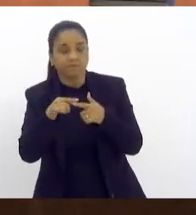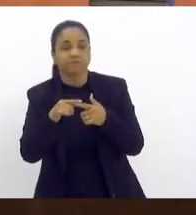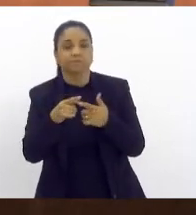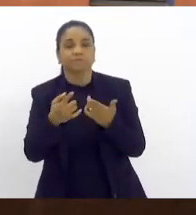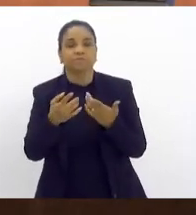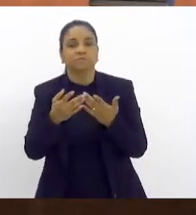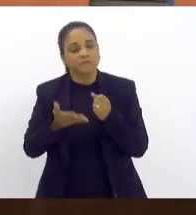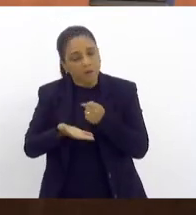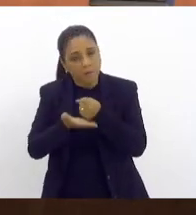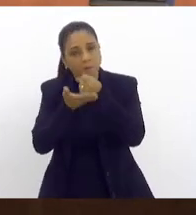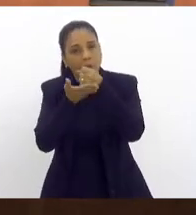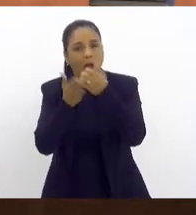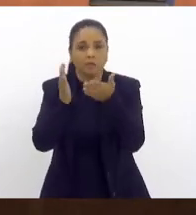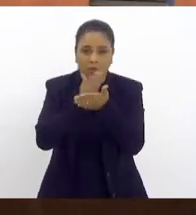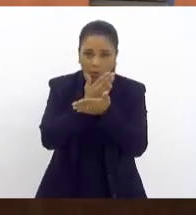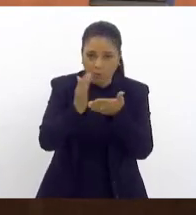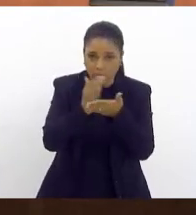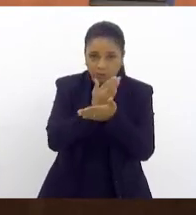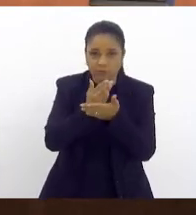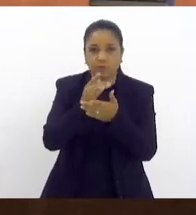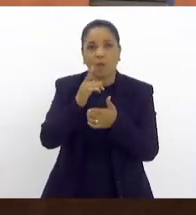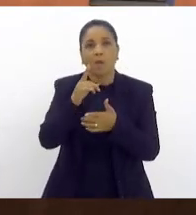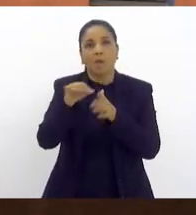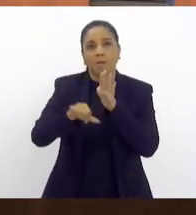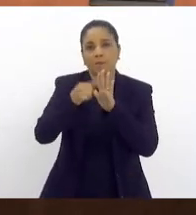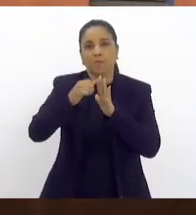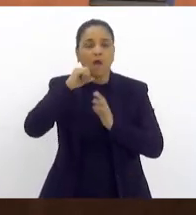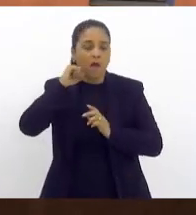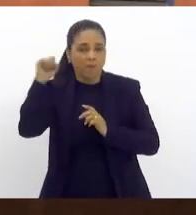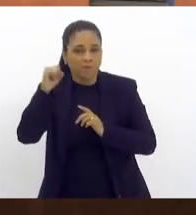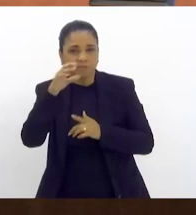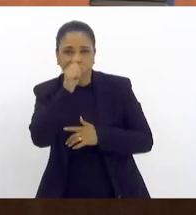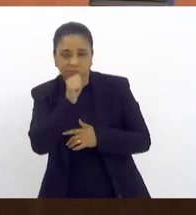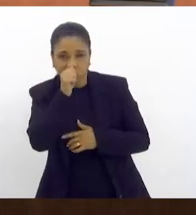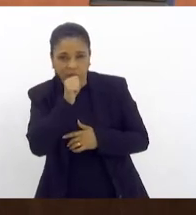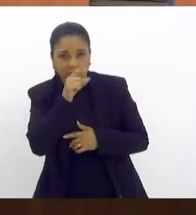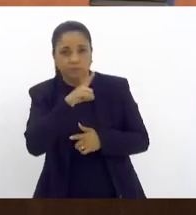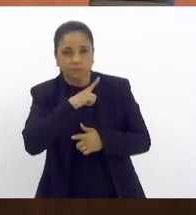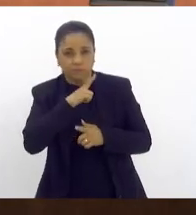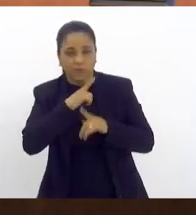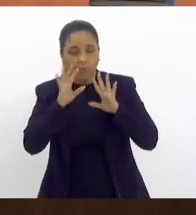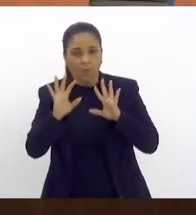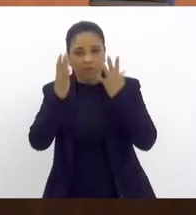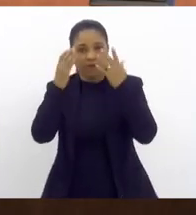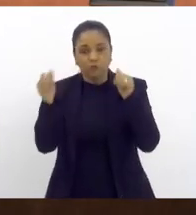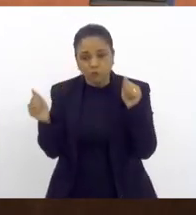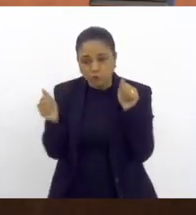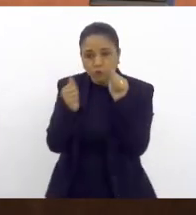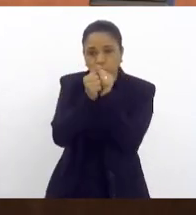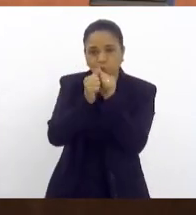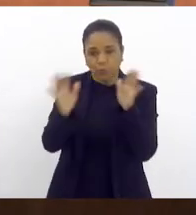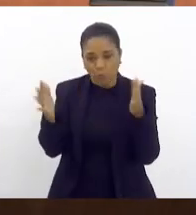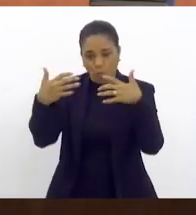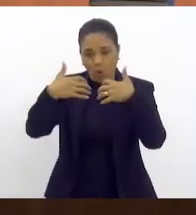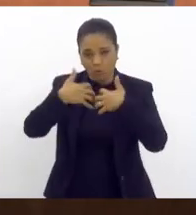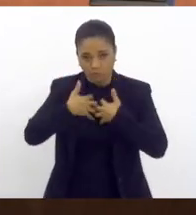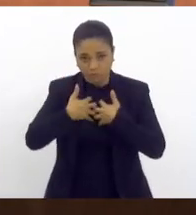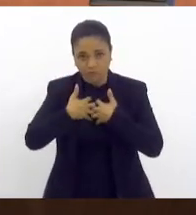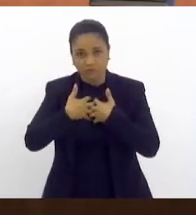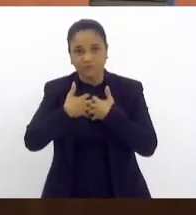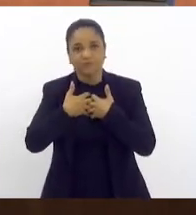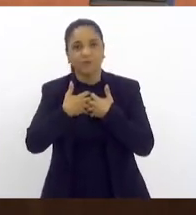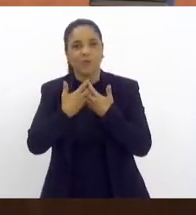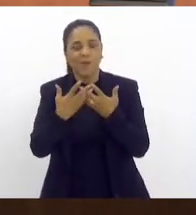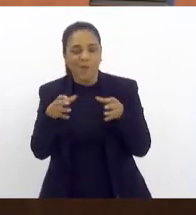inclusive alguns deles no dia primeiro de abril sábado agora tem o evento juntos pela autismo feito aí pelo núcleo